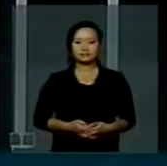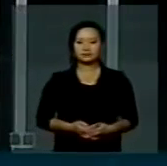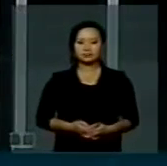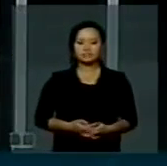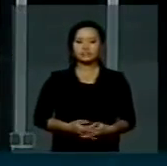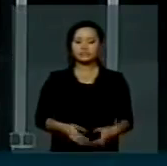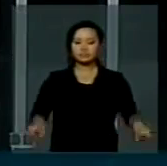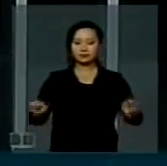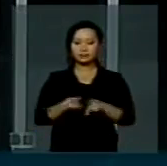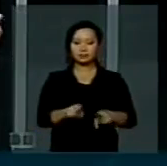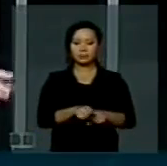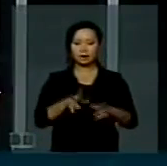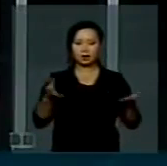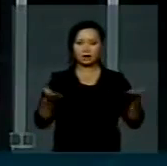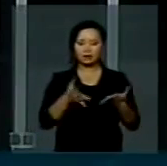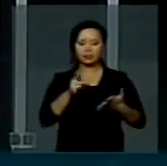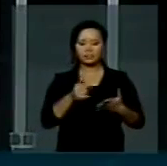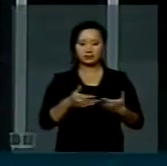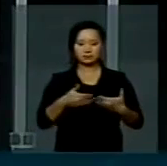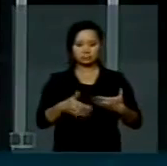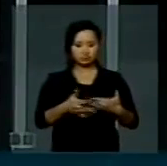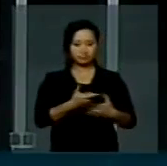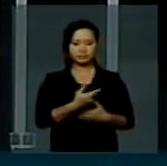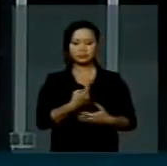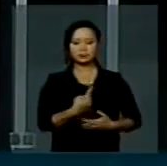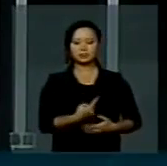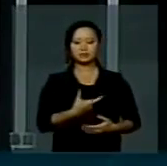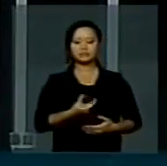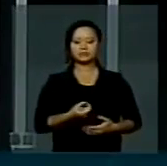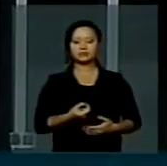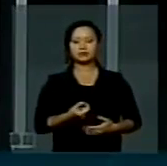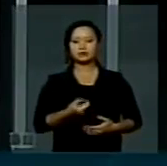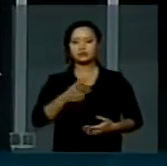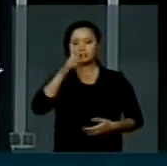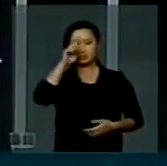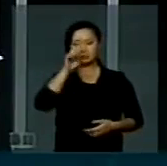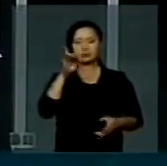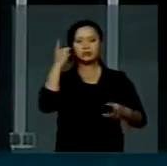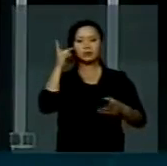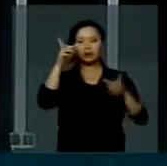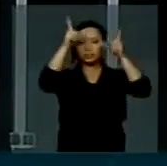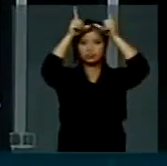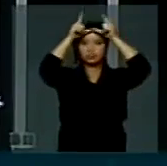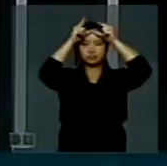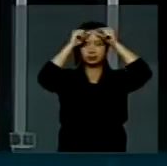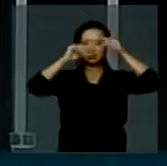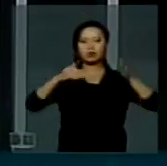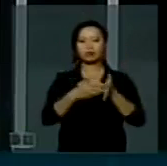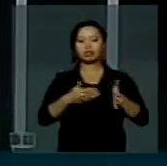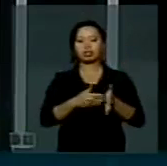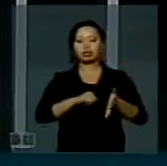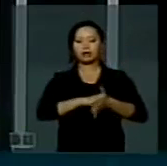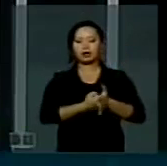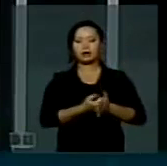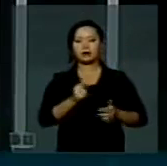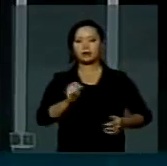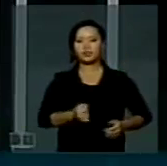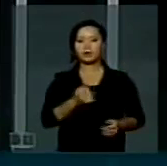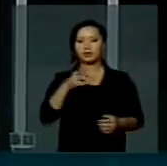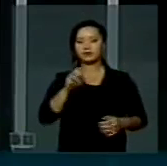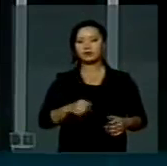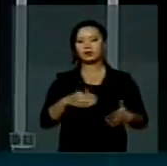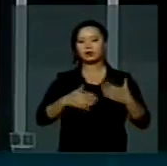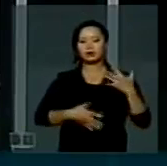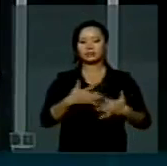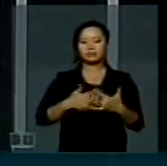de 120 dias para aliviar, né, esse entrave burocrático que muitas vezes impedia que o convênio fosse